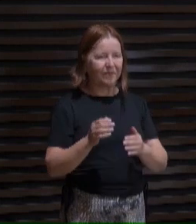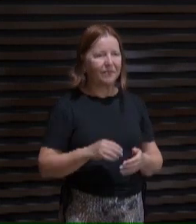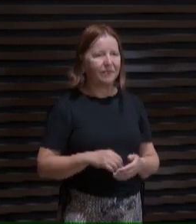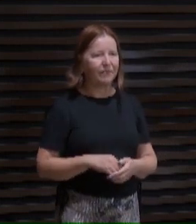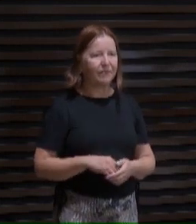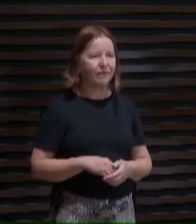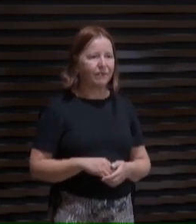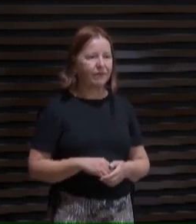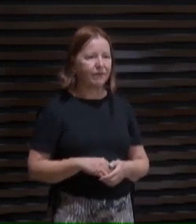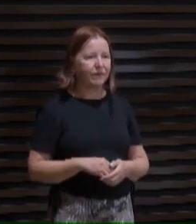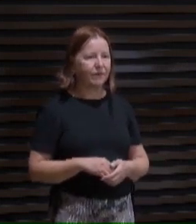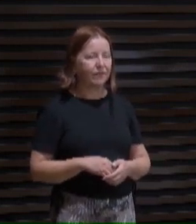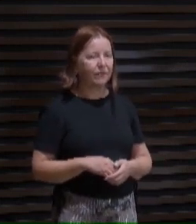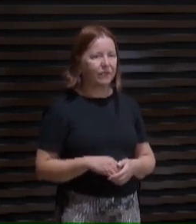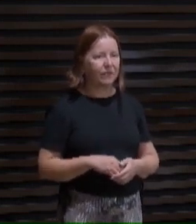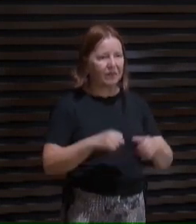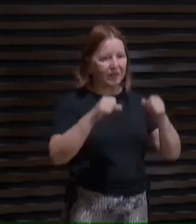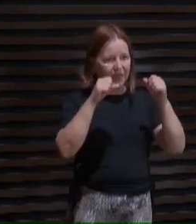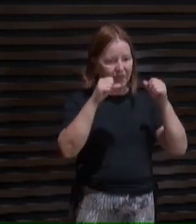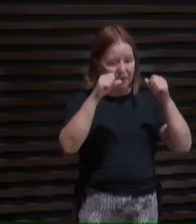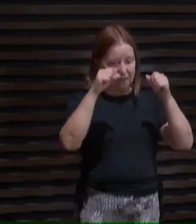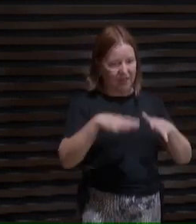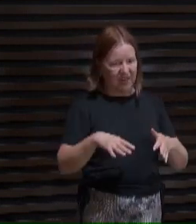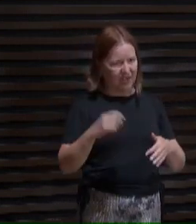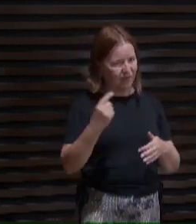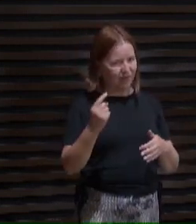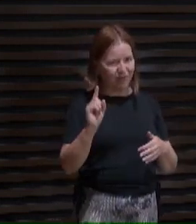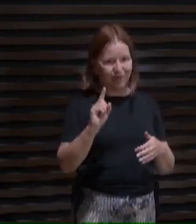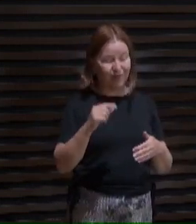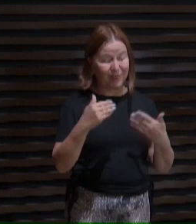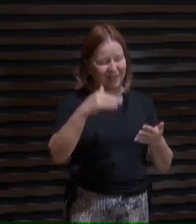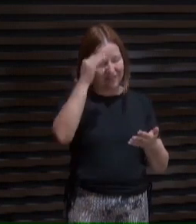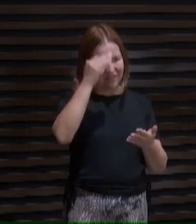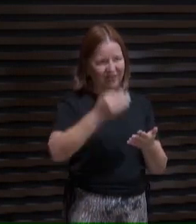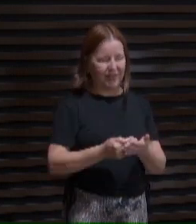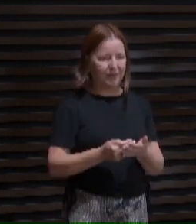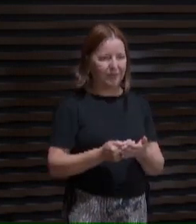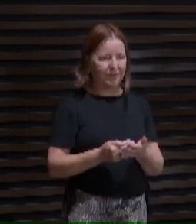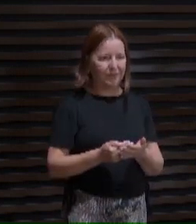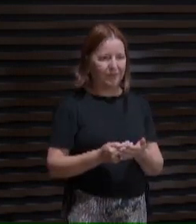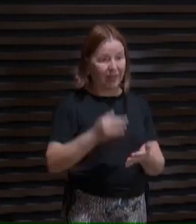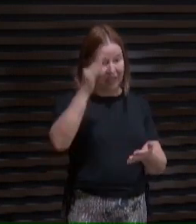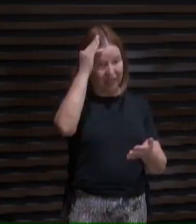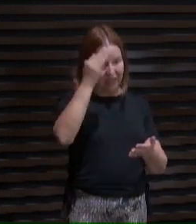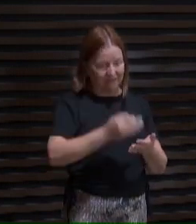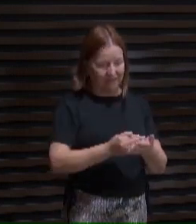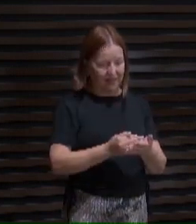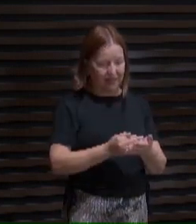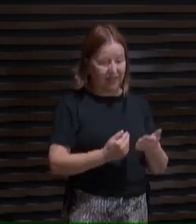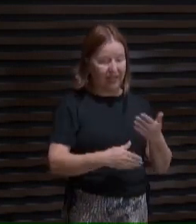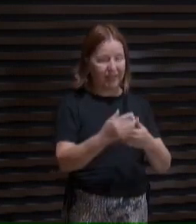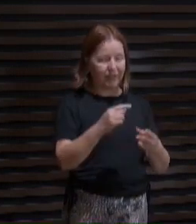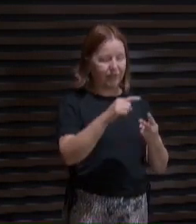O sinal em si não produz fé. A fé, ela vem por 2